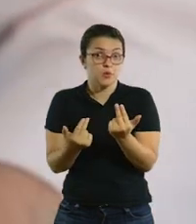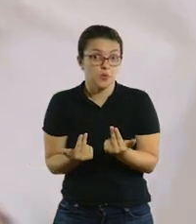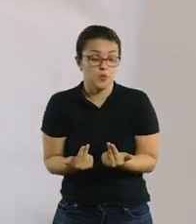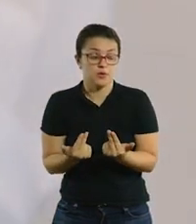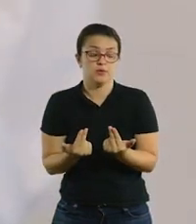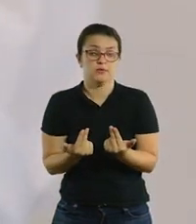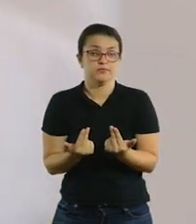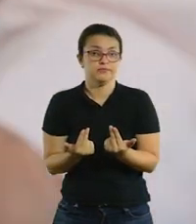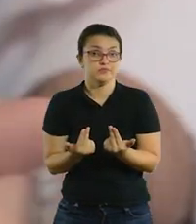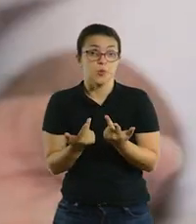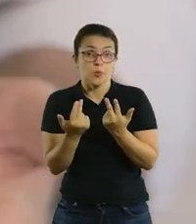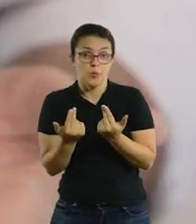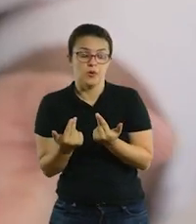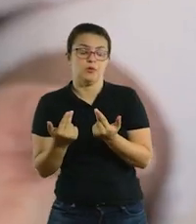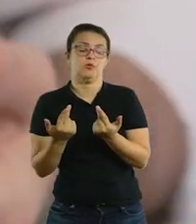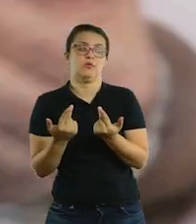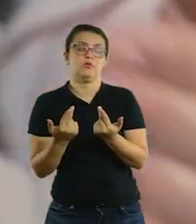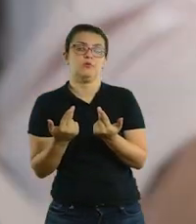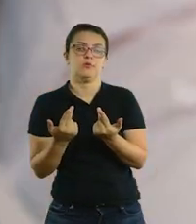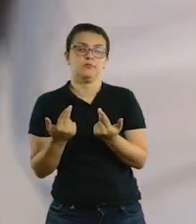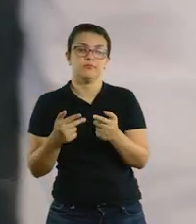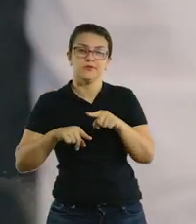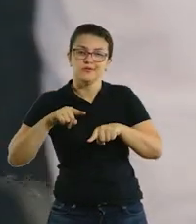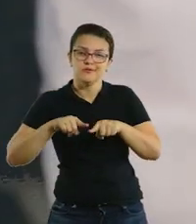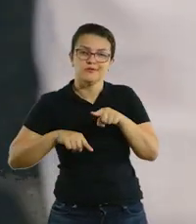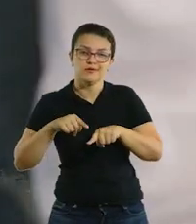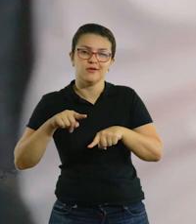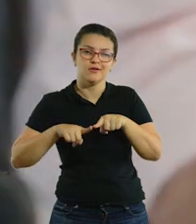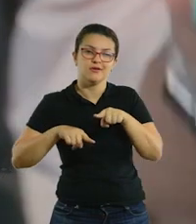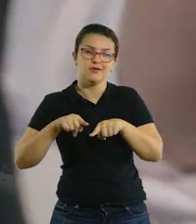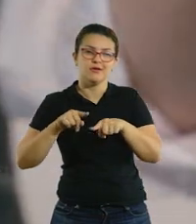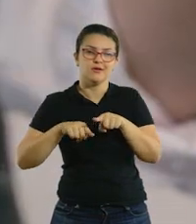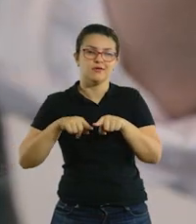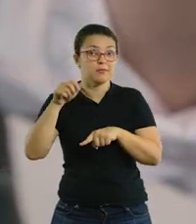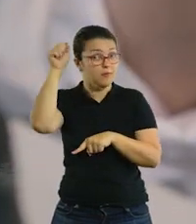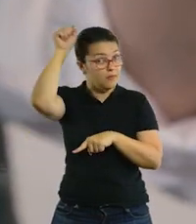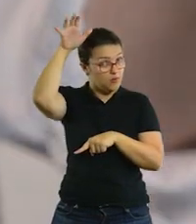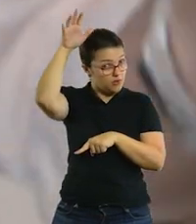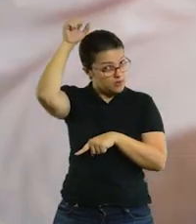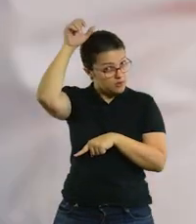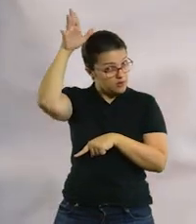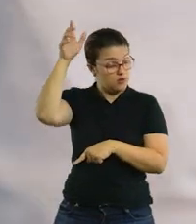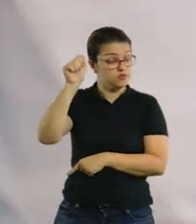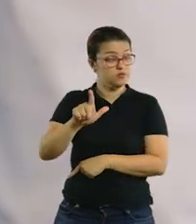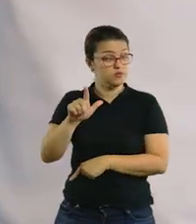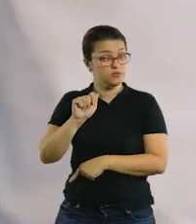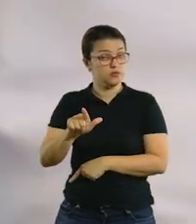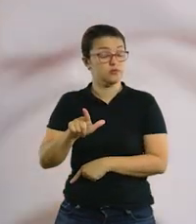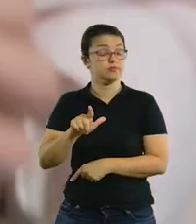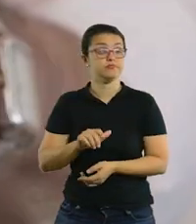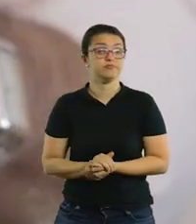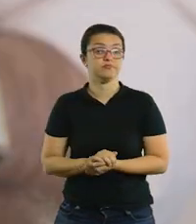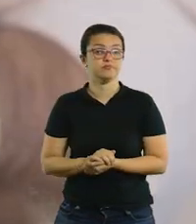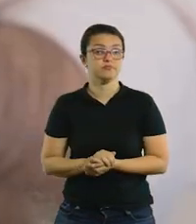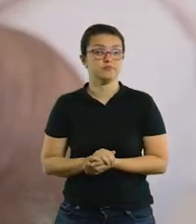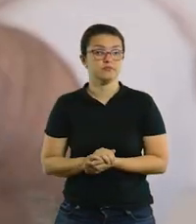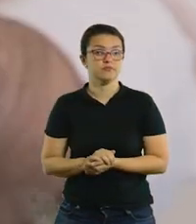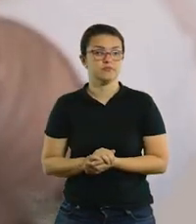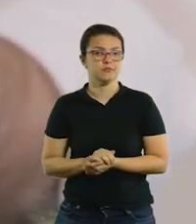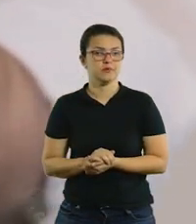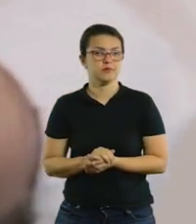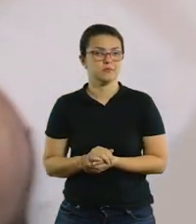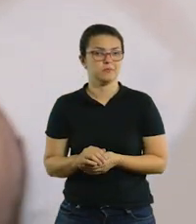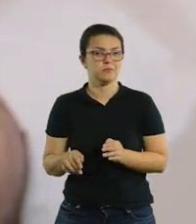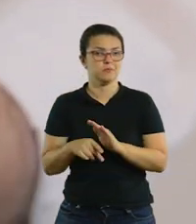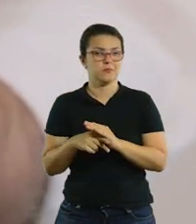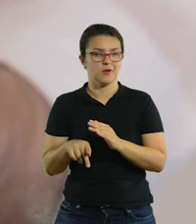o mesmo da baleia. Vocês vão precisar de embalagem de ovos. Vocês vão colorir